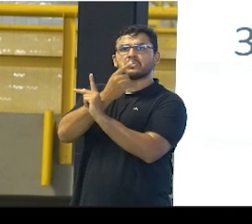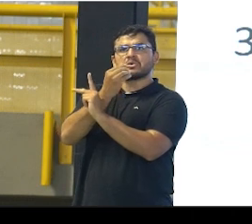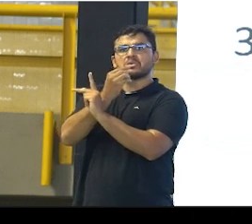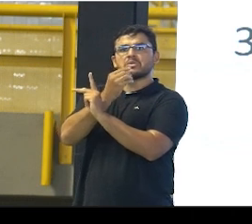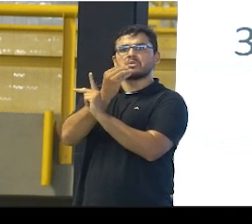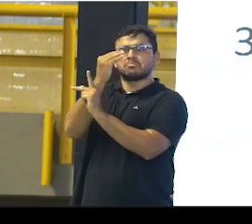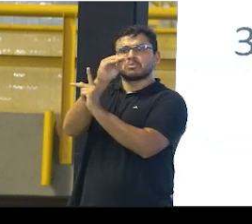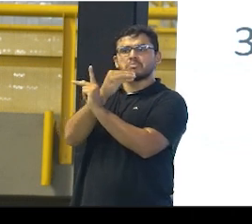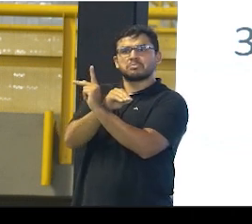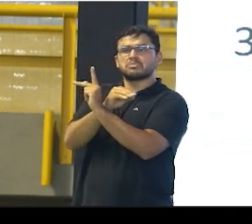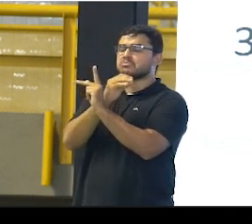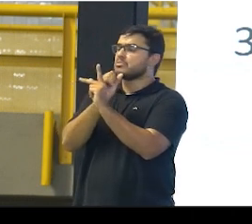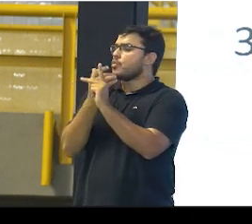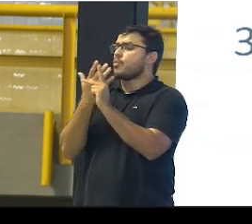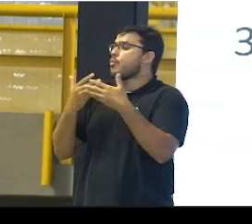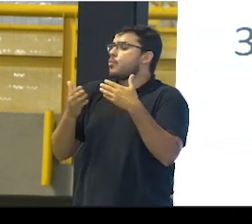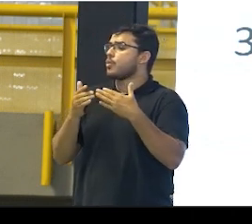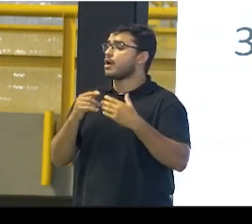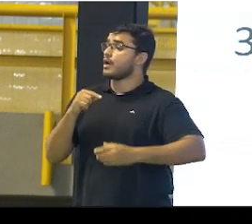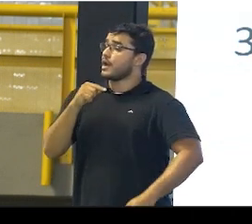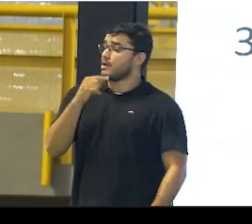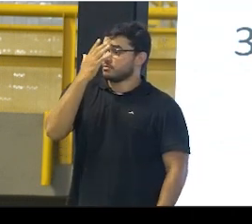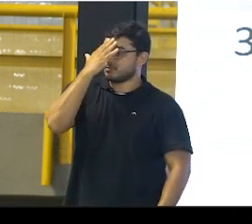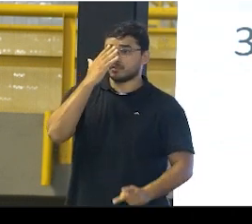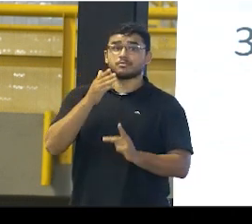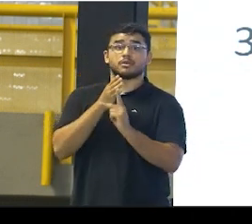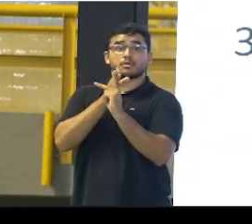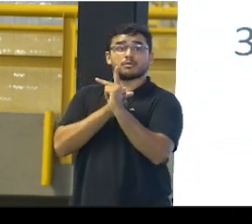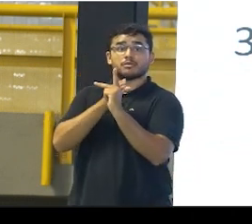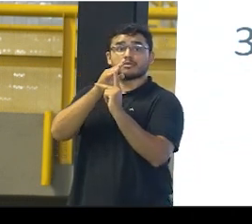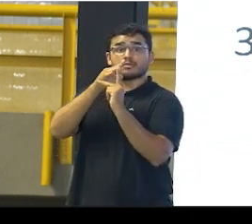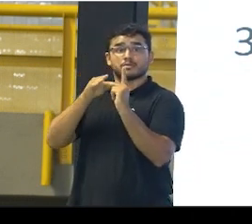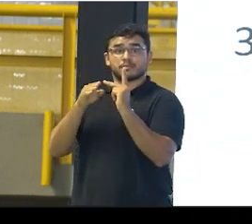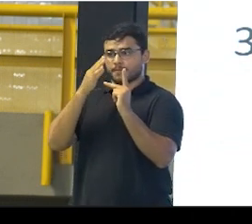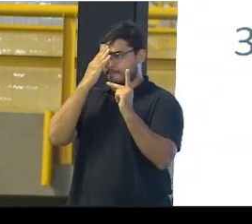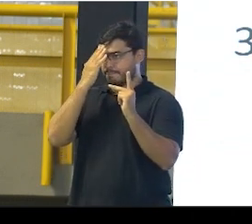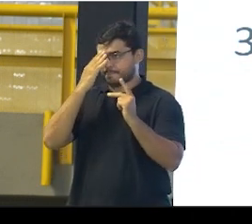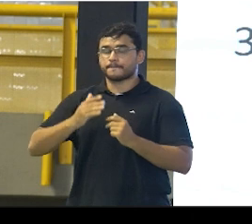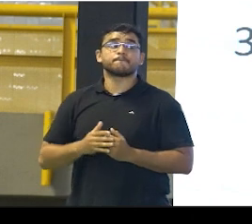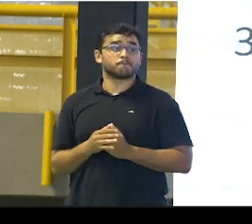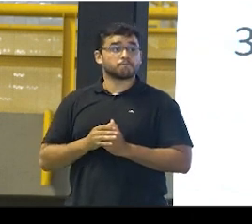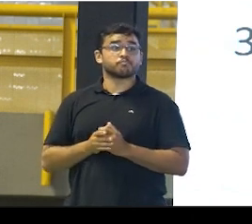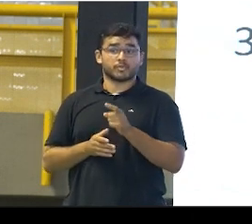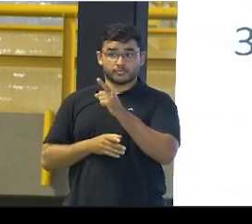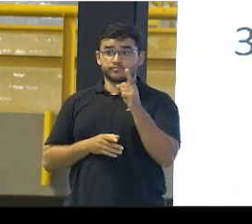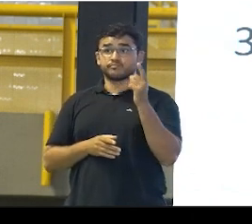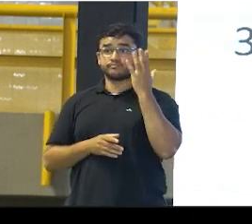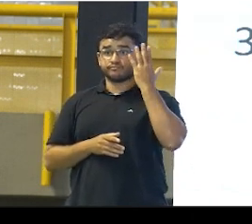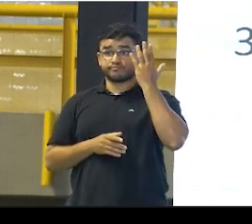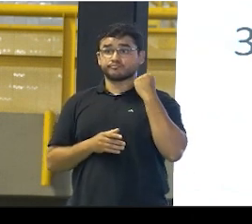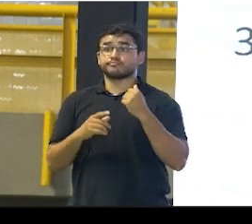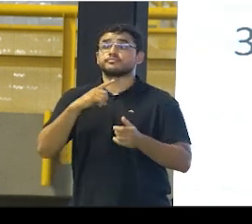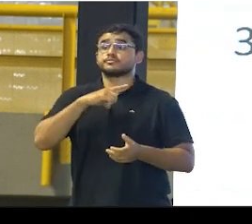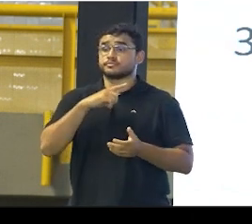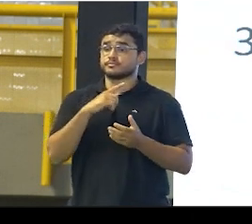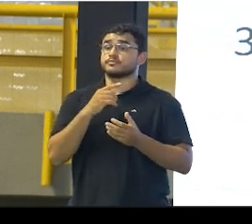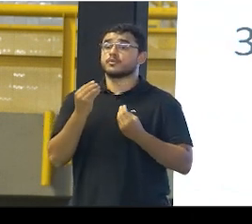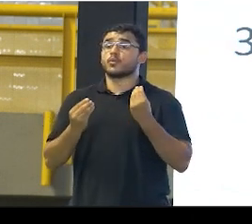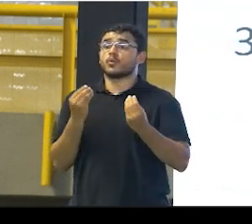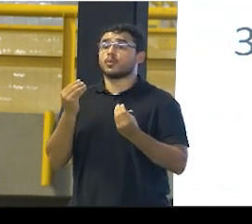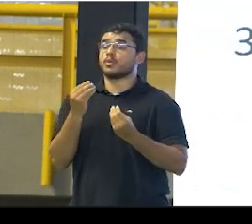0,1 não, 1, né? Aqui pode ser 0,6, 0,8 e aqui a vírgula andando uma casa, 1. Então